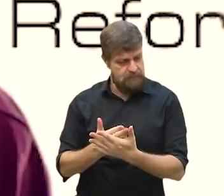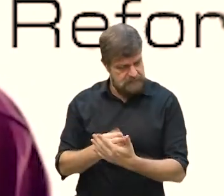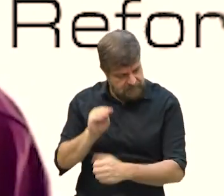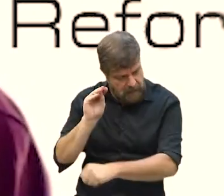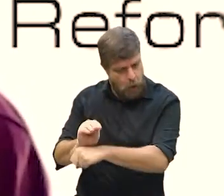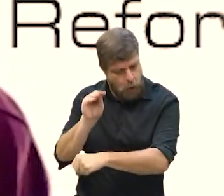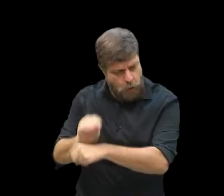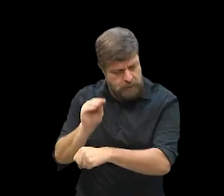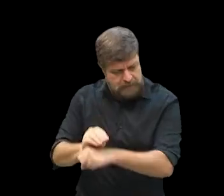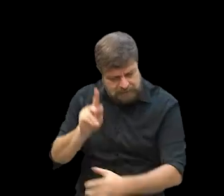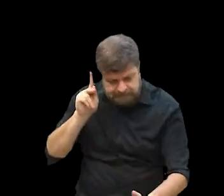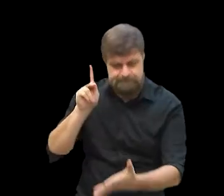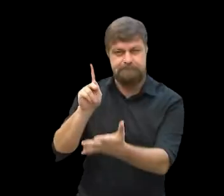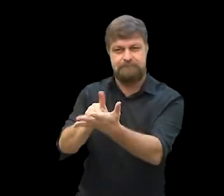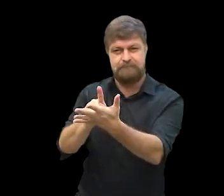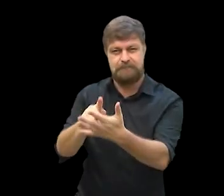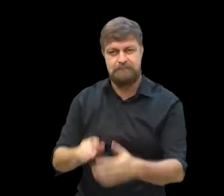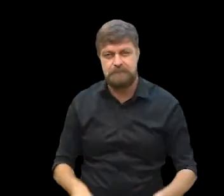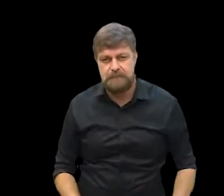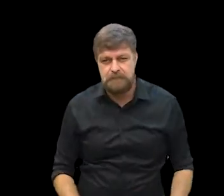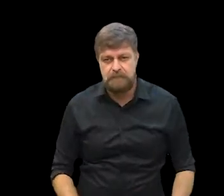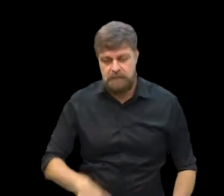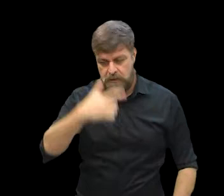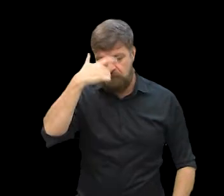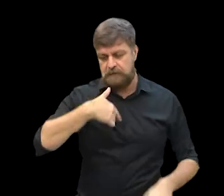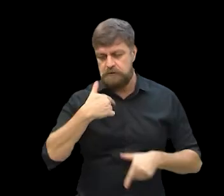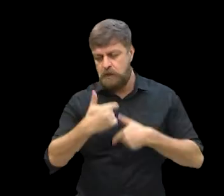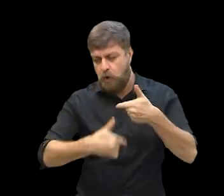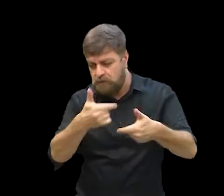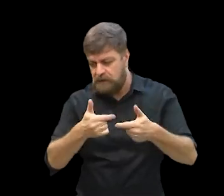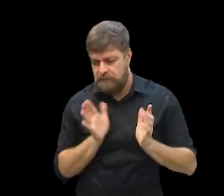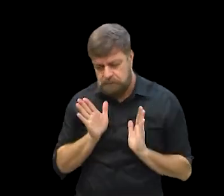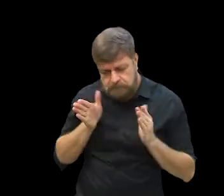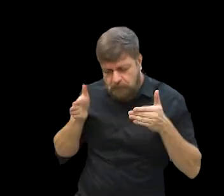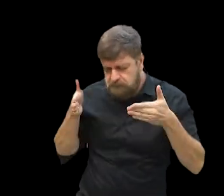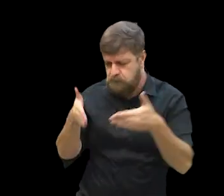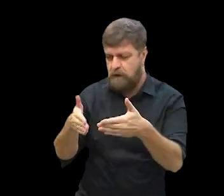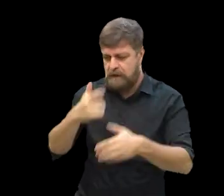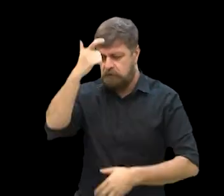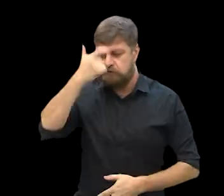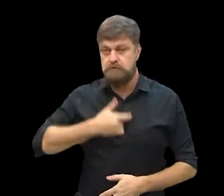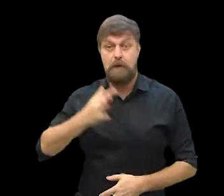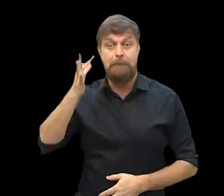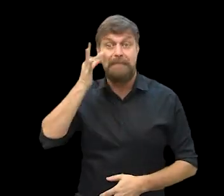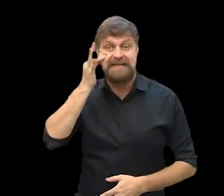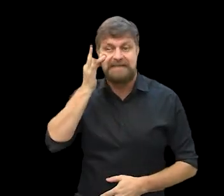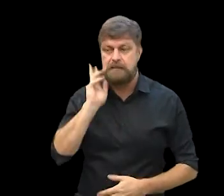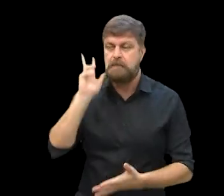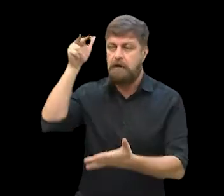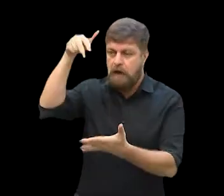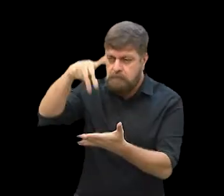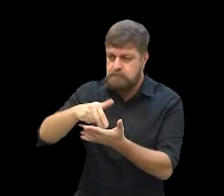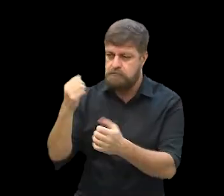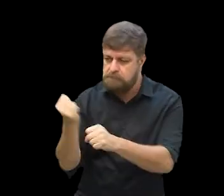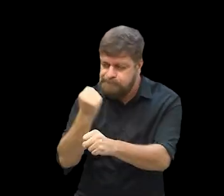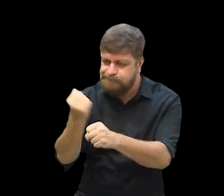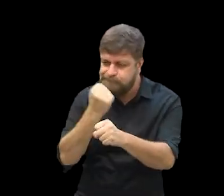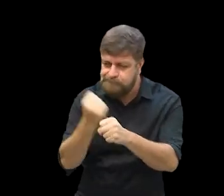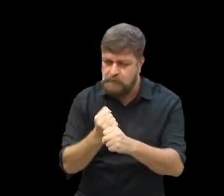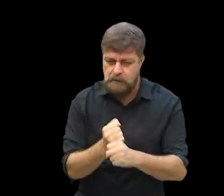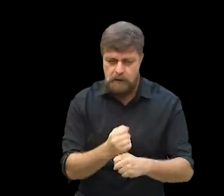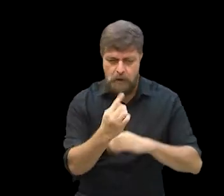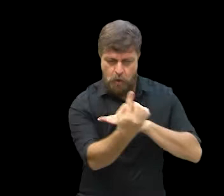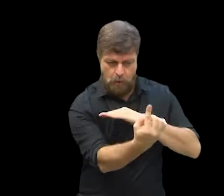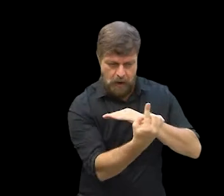da obra, né? Então, eu faço um trabalho bastante dedicado, é eu mesmo que vou na obra, eu mesmo que atendo